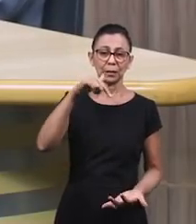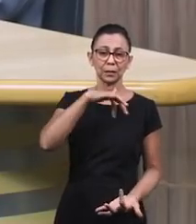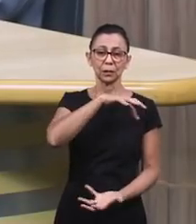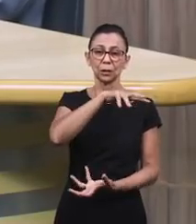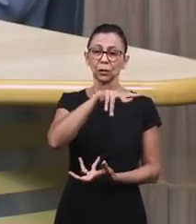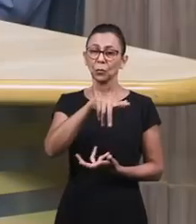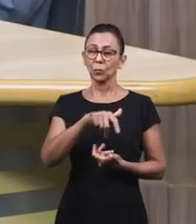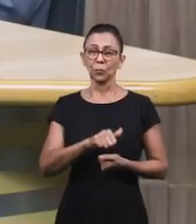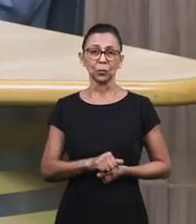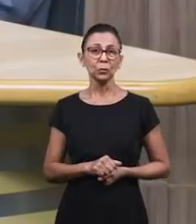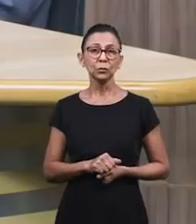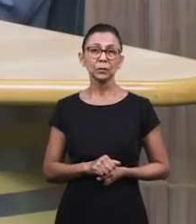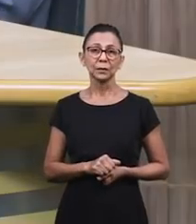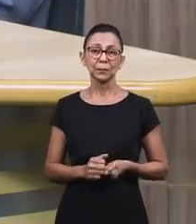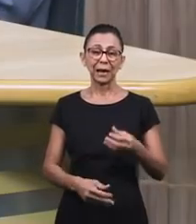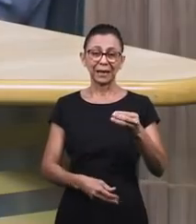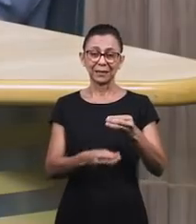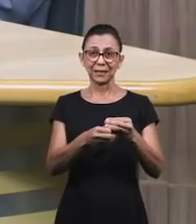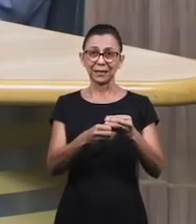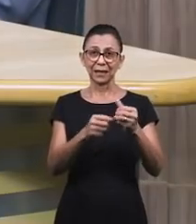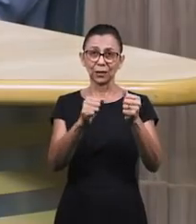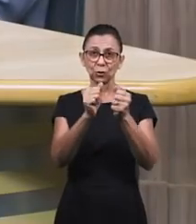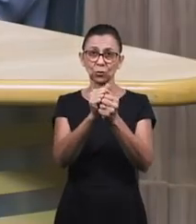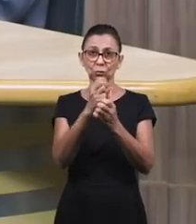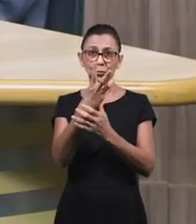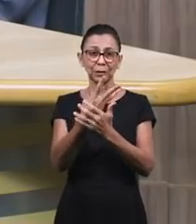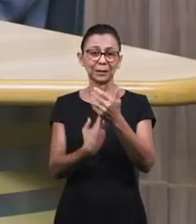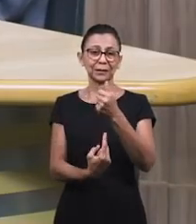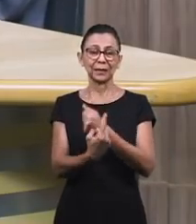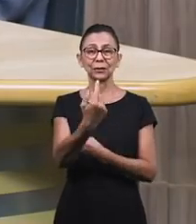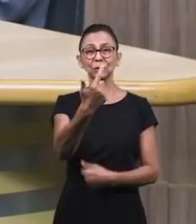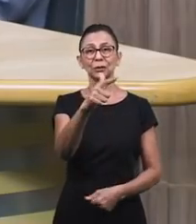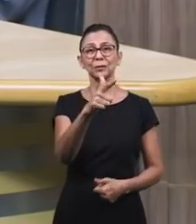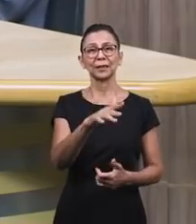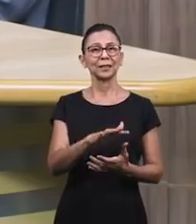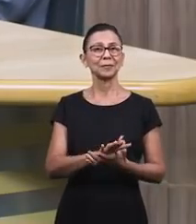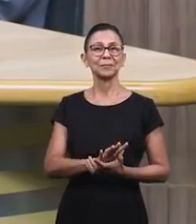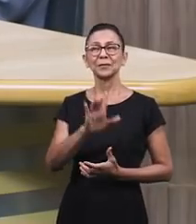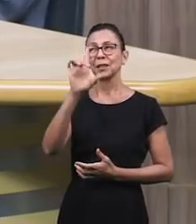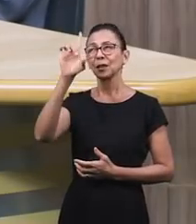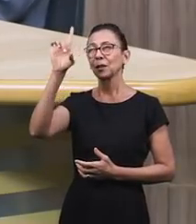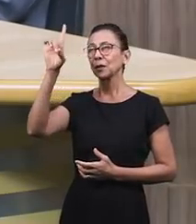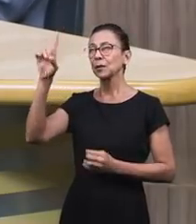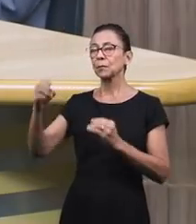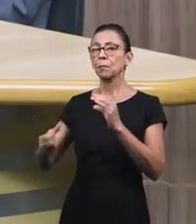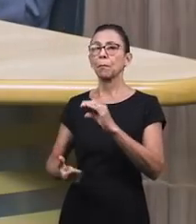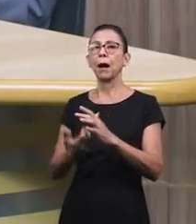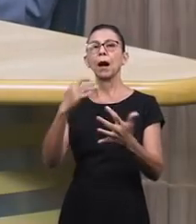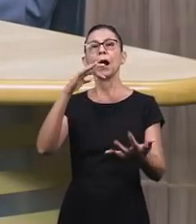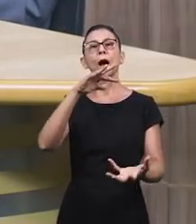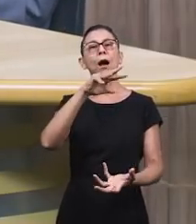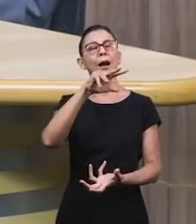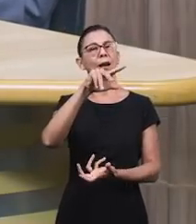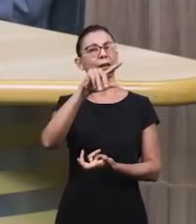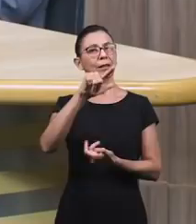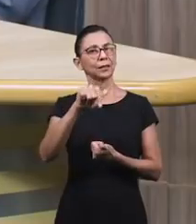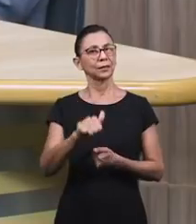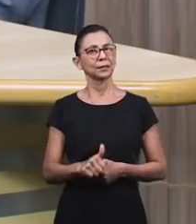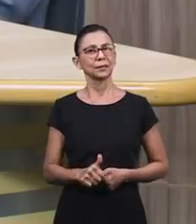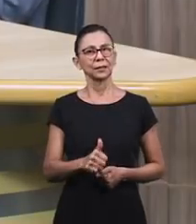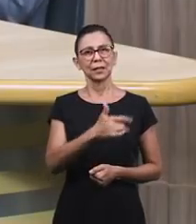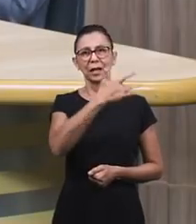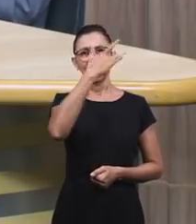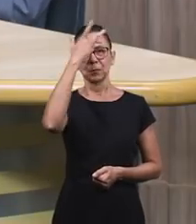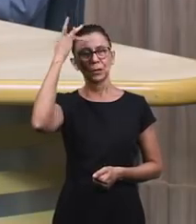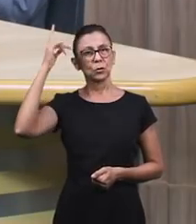ser incluída nessa Trindade, porque ela é extremamente maravilhosa. É o Deus Criador, o Deus de todas as coisas. Homem nenhum